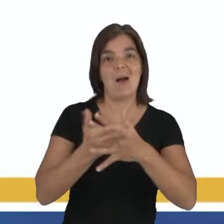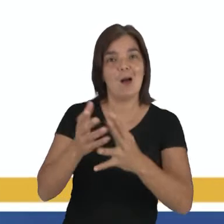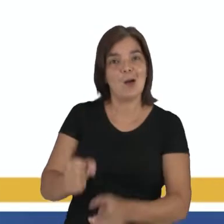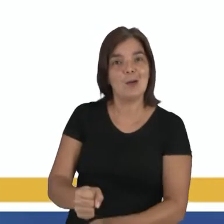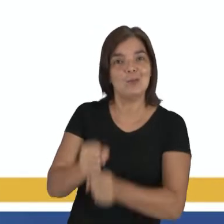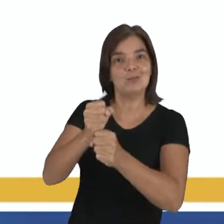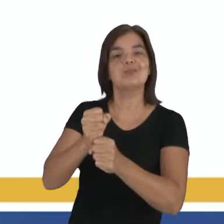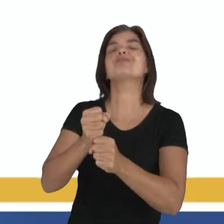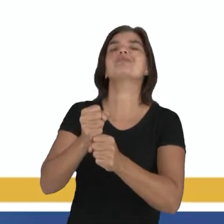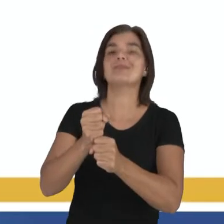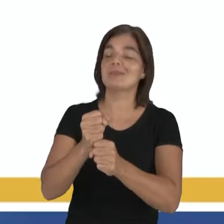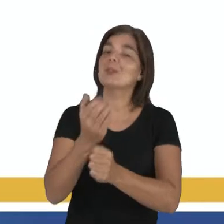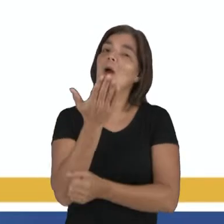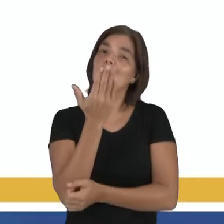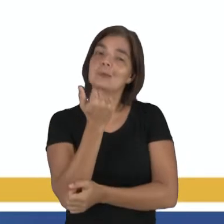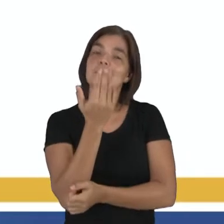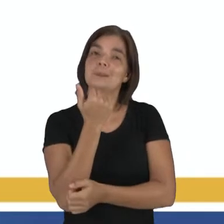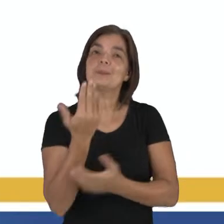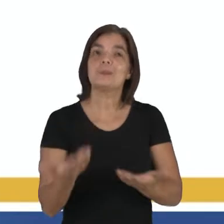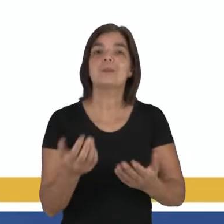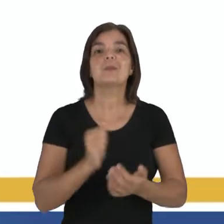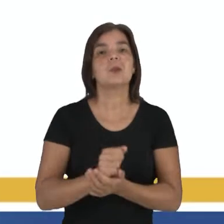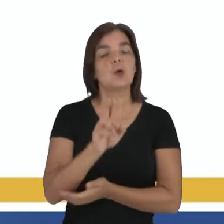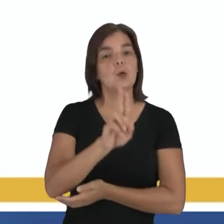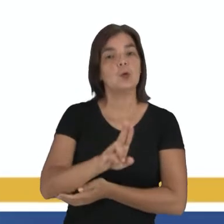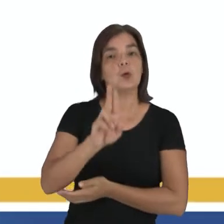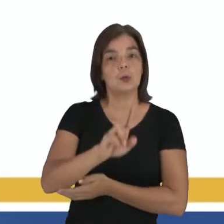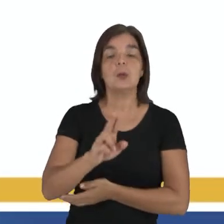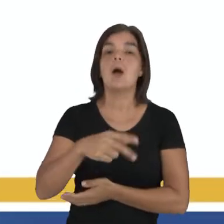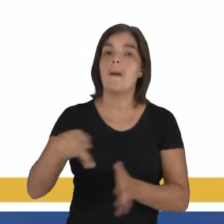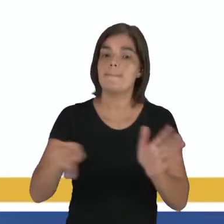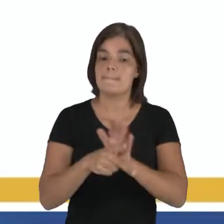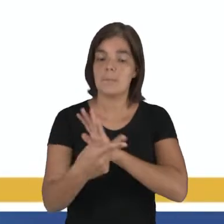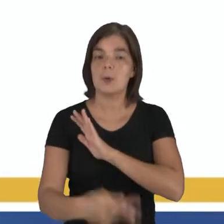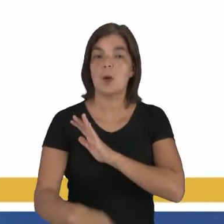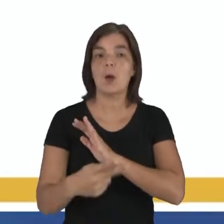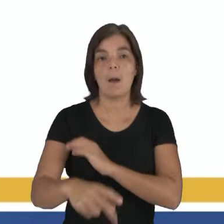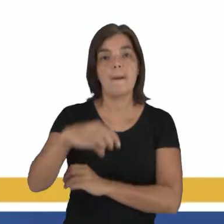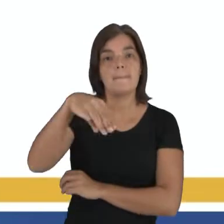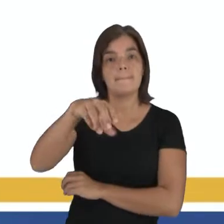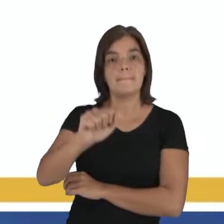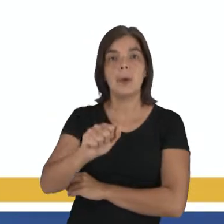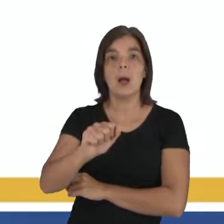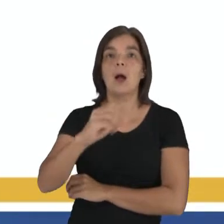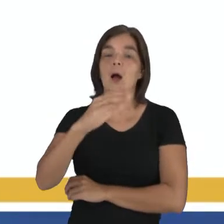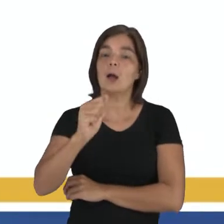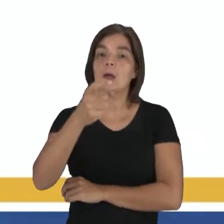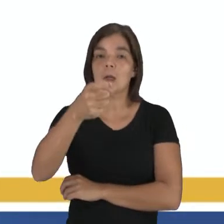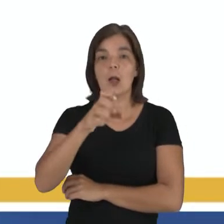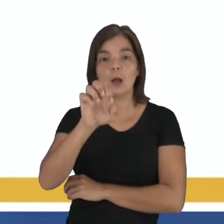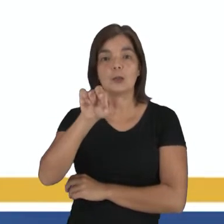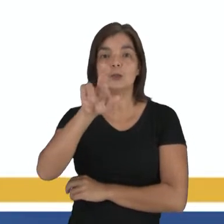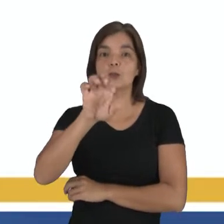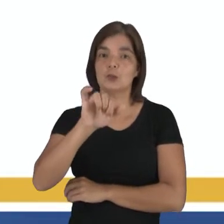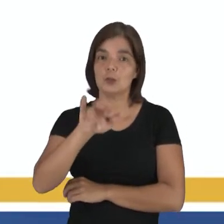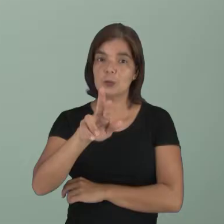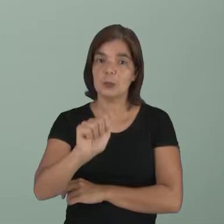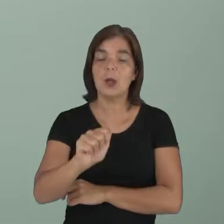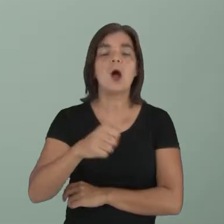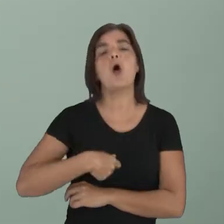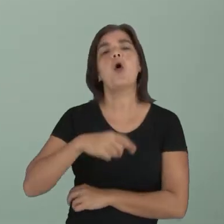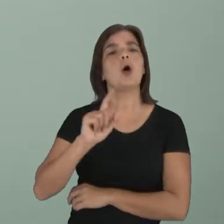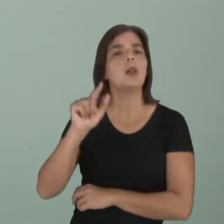a esse alimento, né, a macaxeira. Utilizamos mais na nossa região a palavra macaxeira, mas muitos utilizam mandioca.